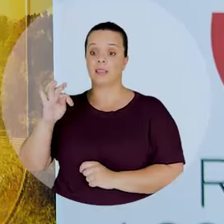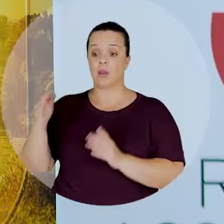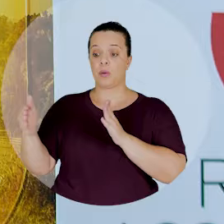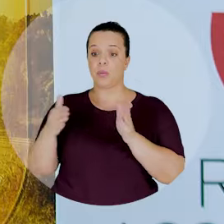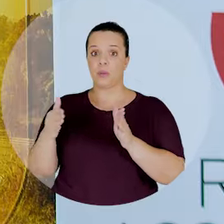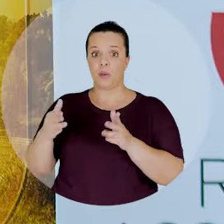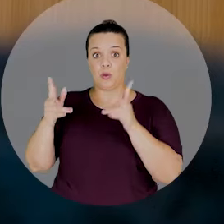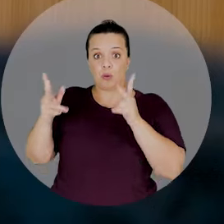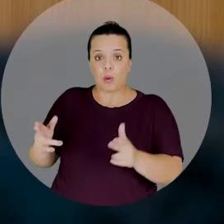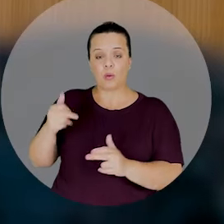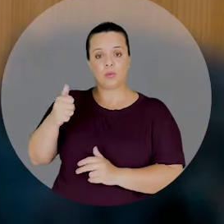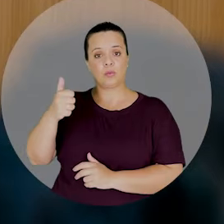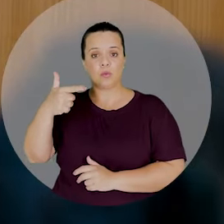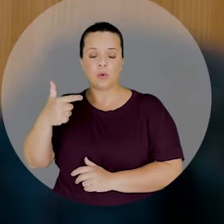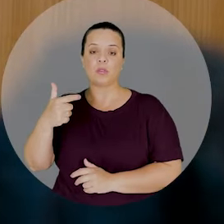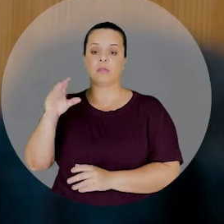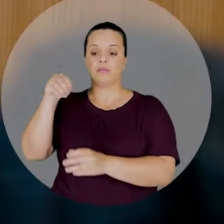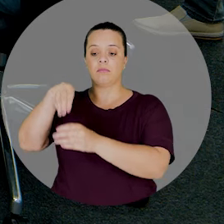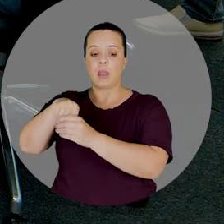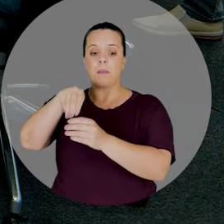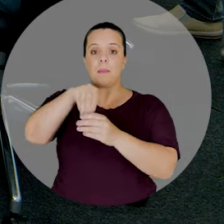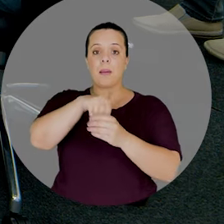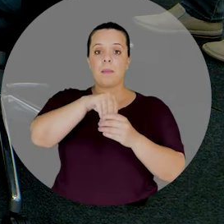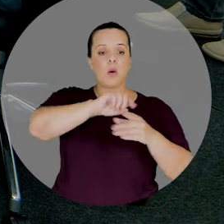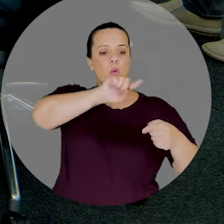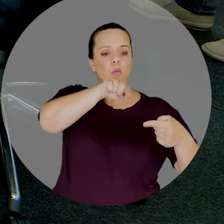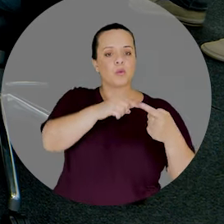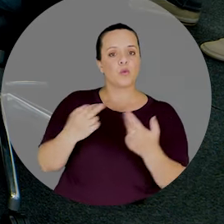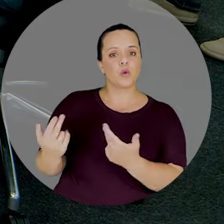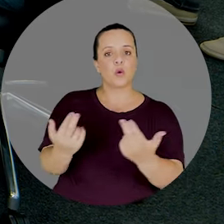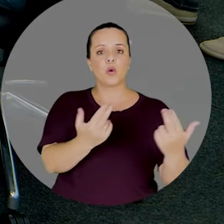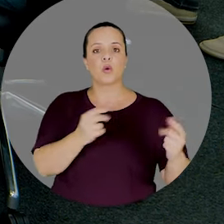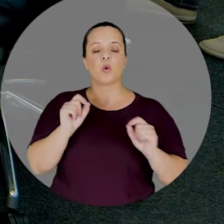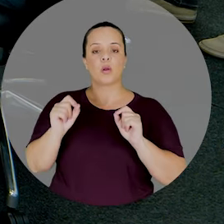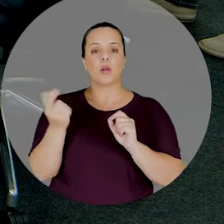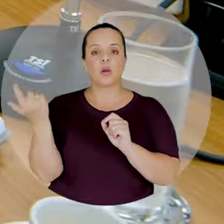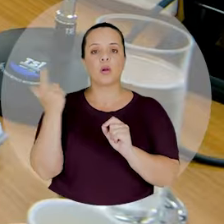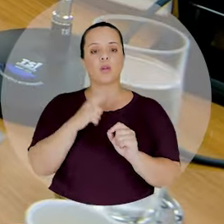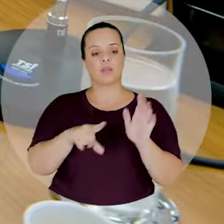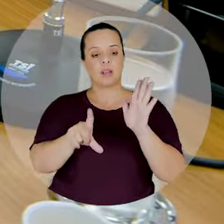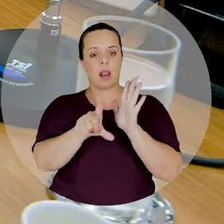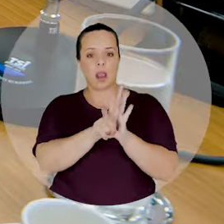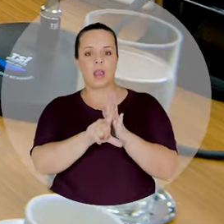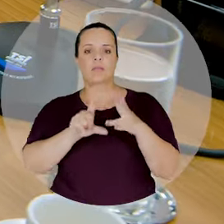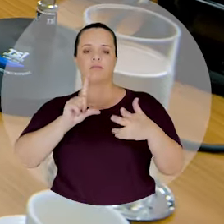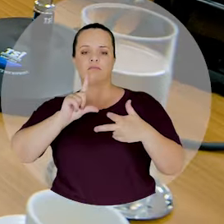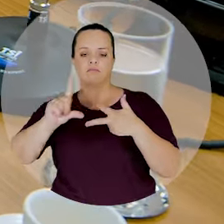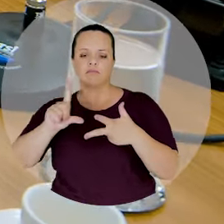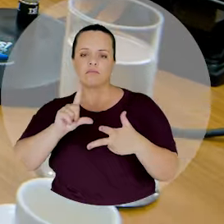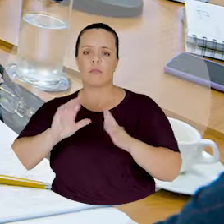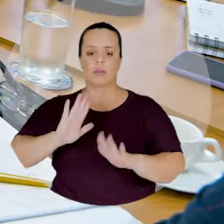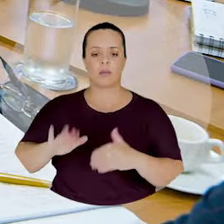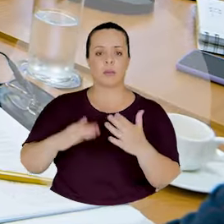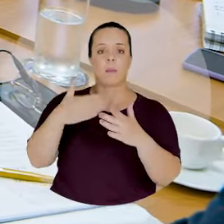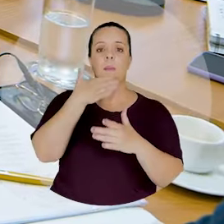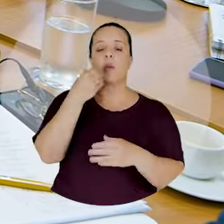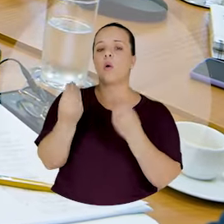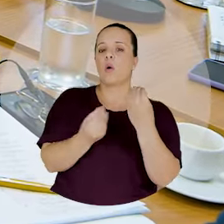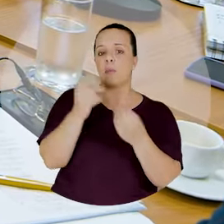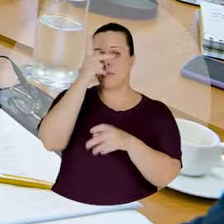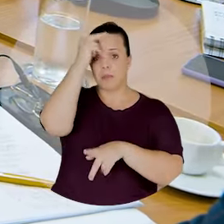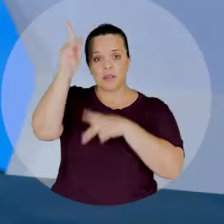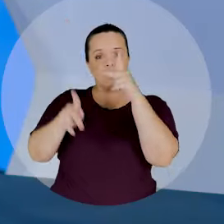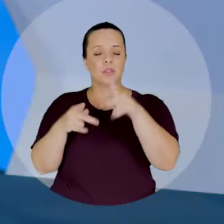CSTs simultâneas e em todas elas o objetivo é o mesmo: melhorar os processos legislativos com a